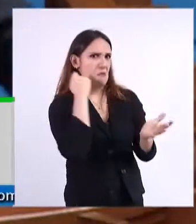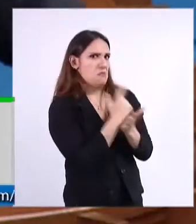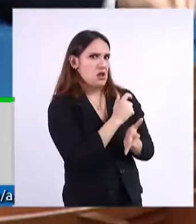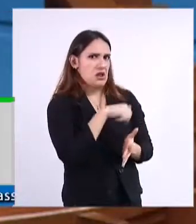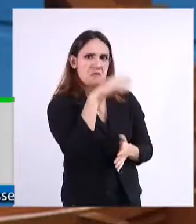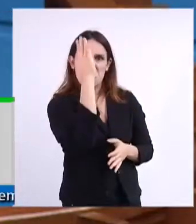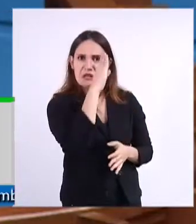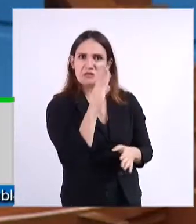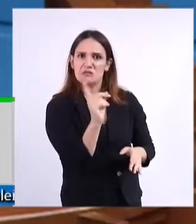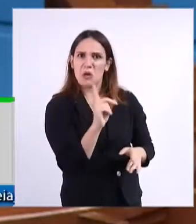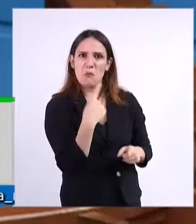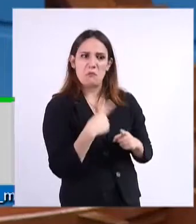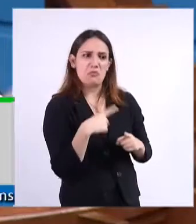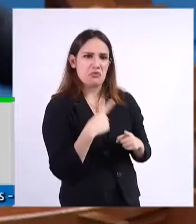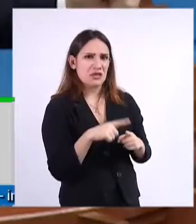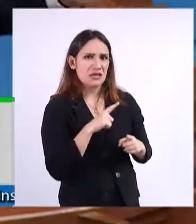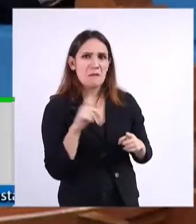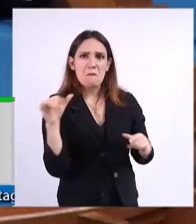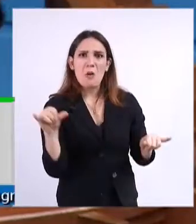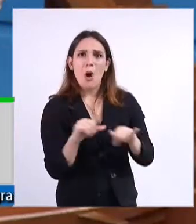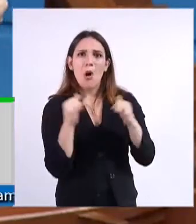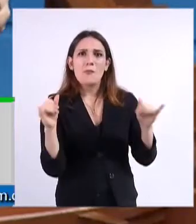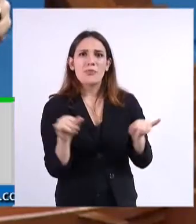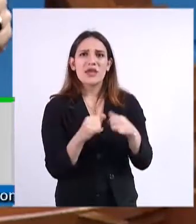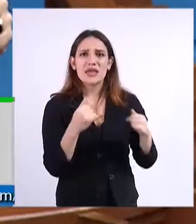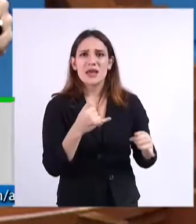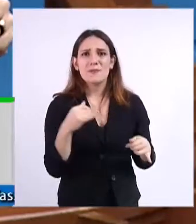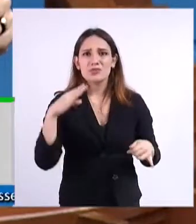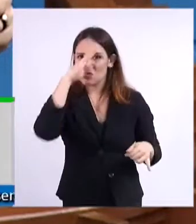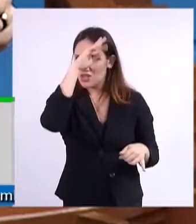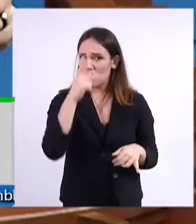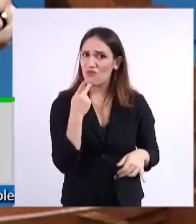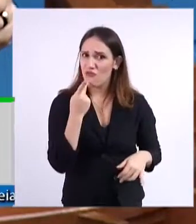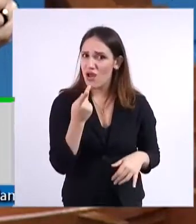Bolsonaro, por causa das besteiras que ele fala.